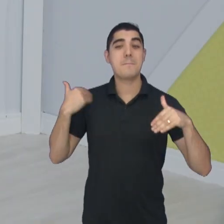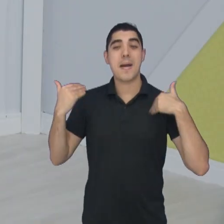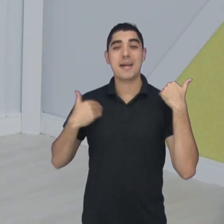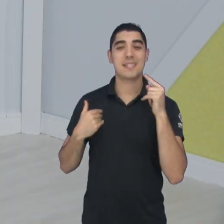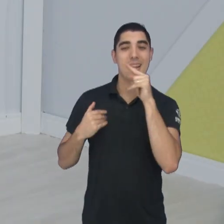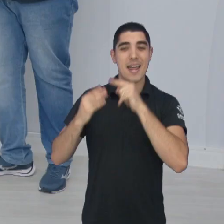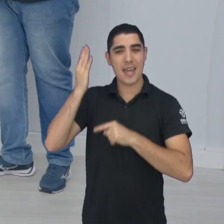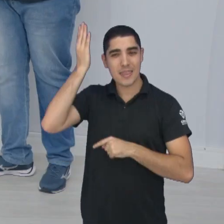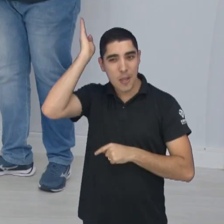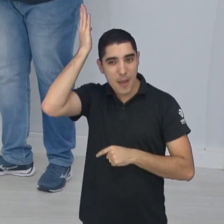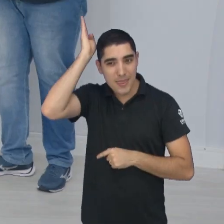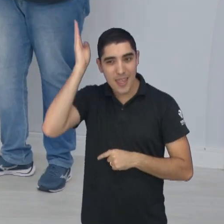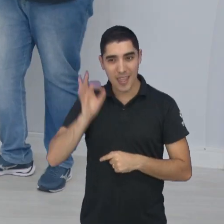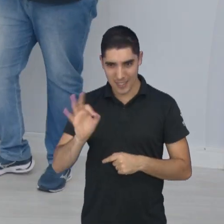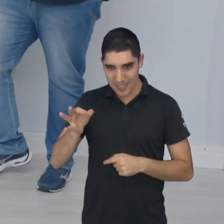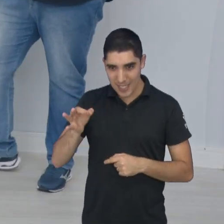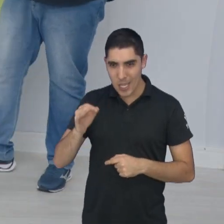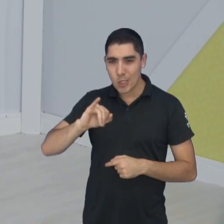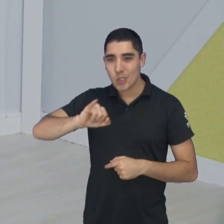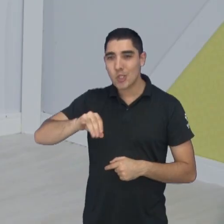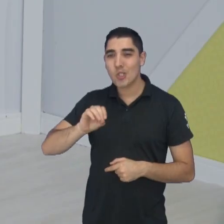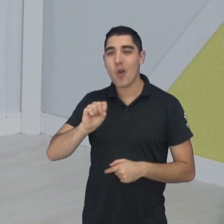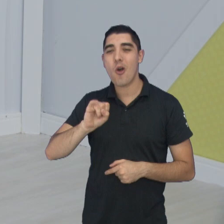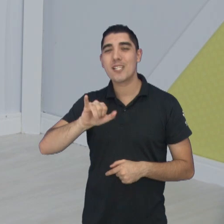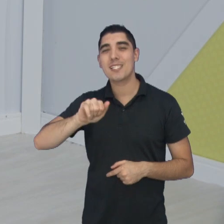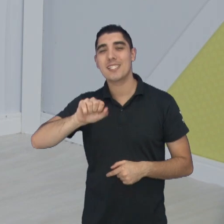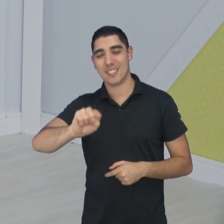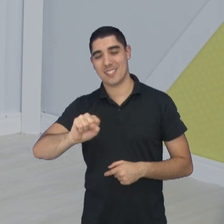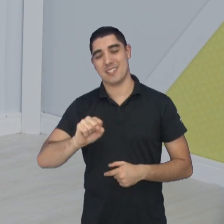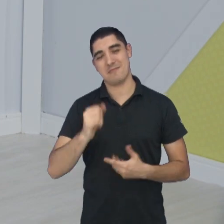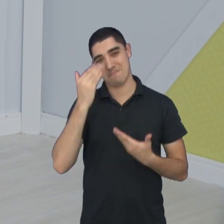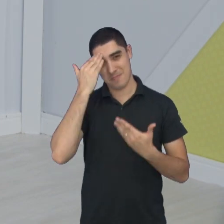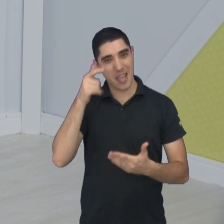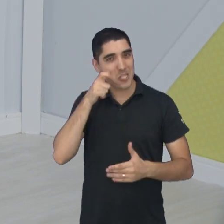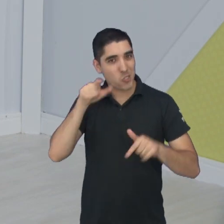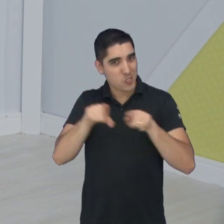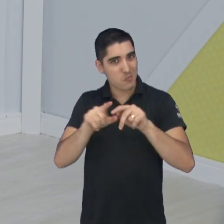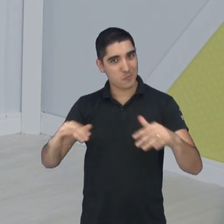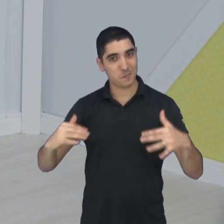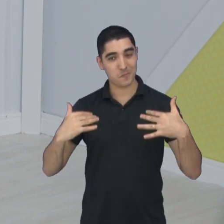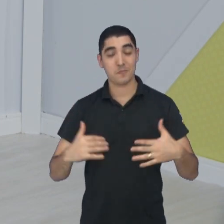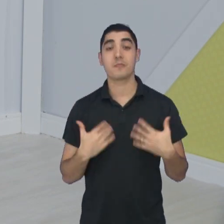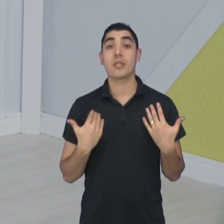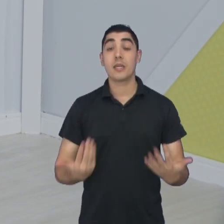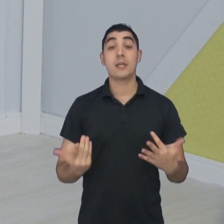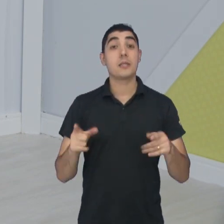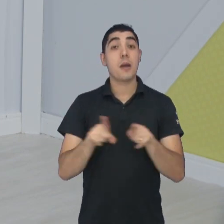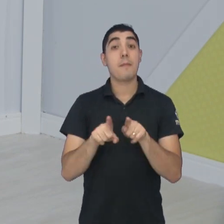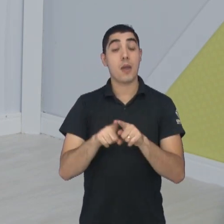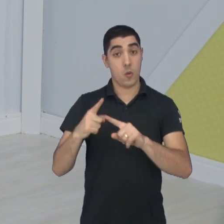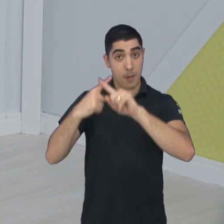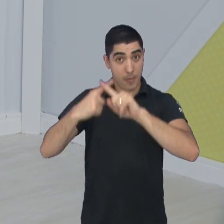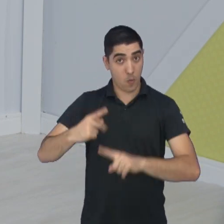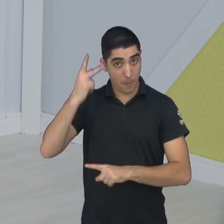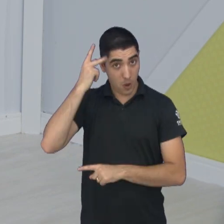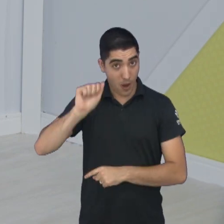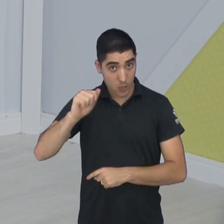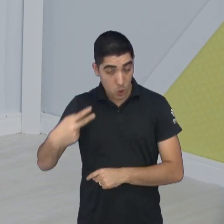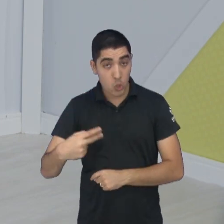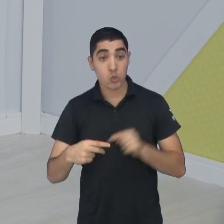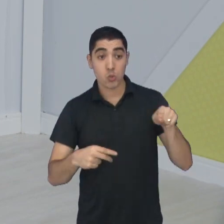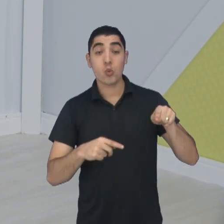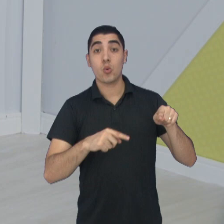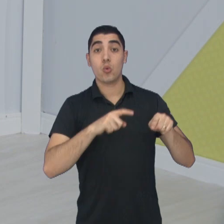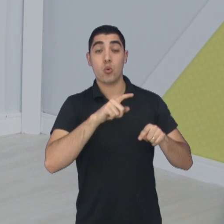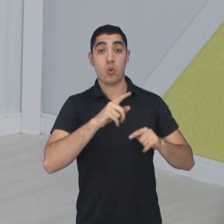o Josias? Josias. Grande Josias, um abraço para você, obrigado aí pela audiência. Brunão, ainda falando de Série A2, a diretoria do São José anunciou os